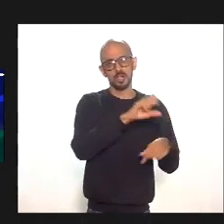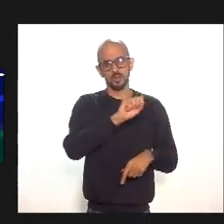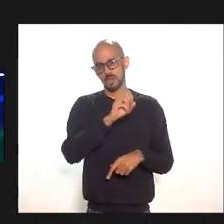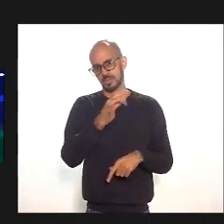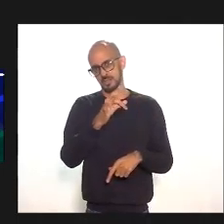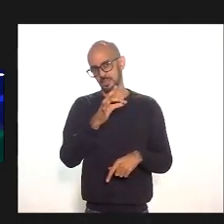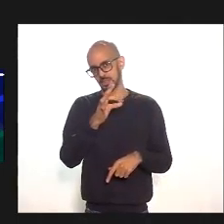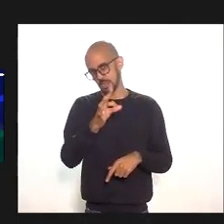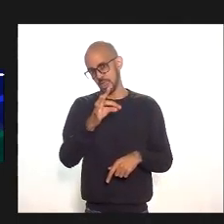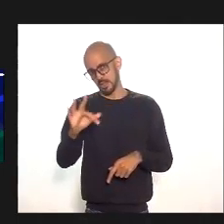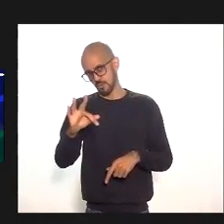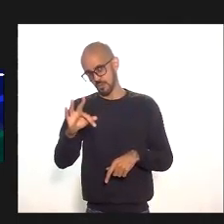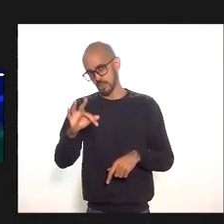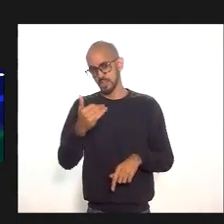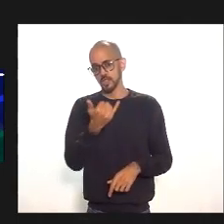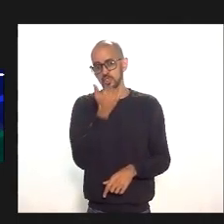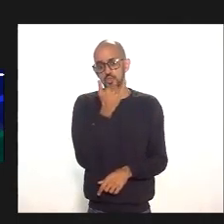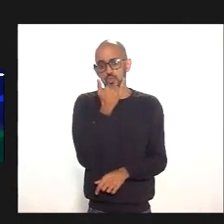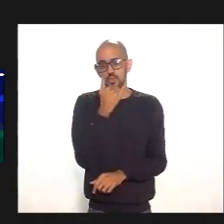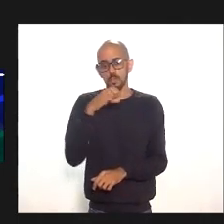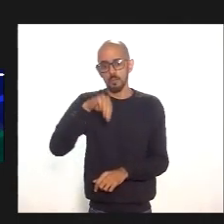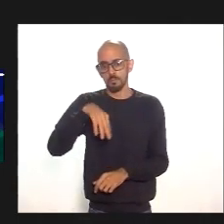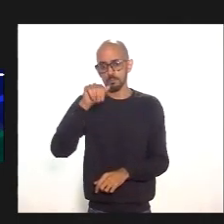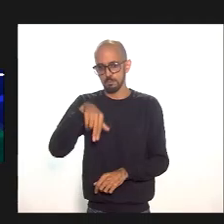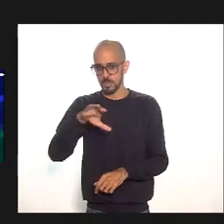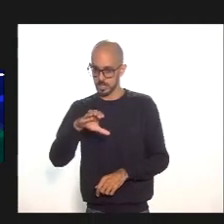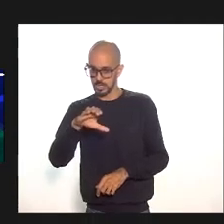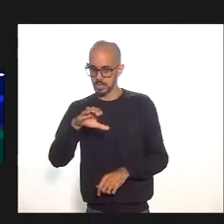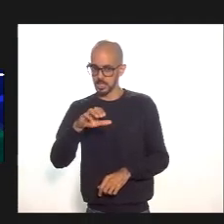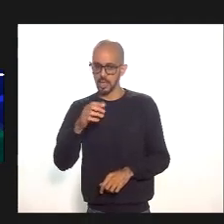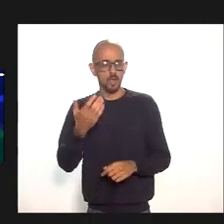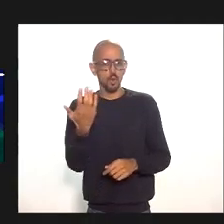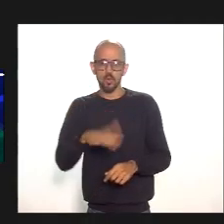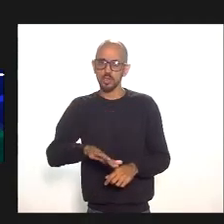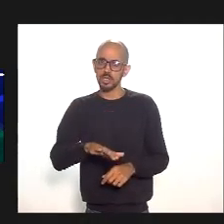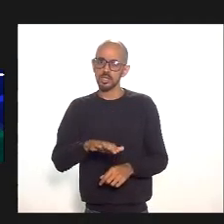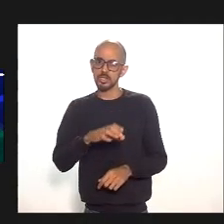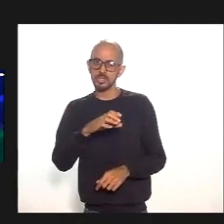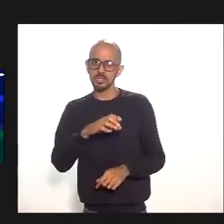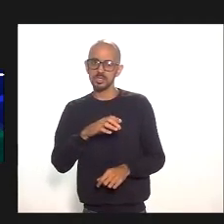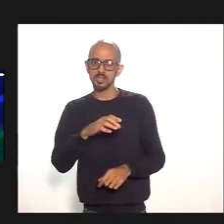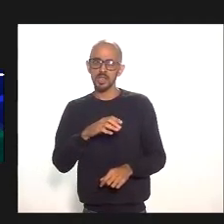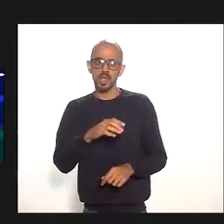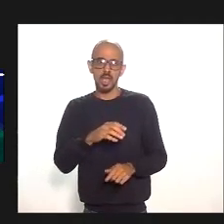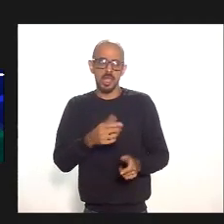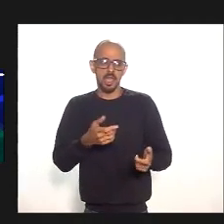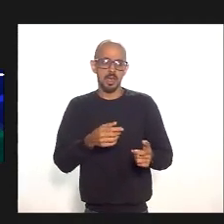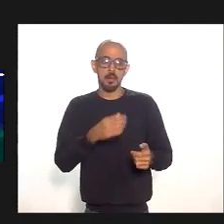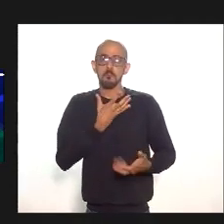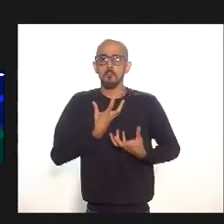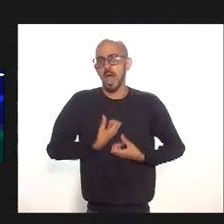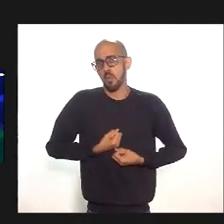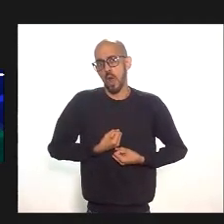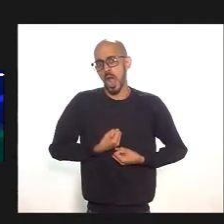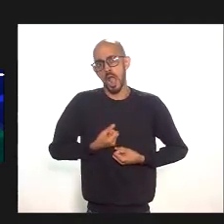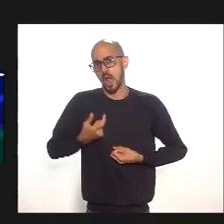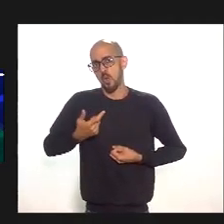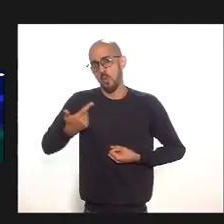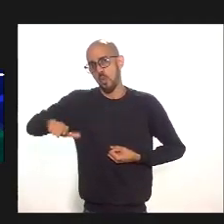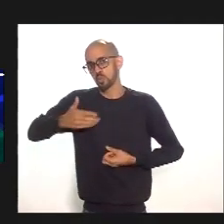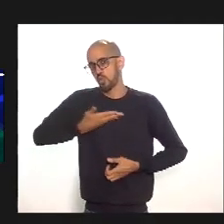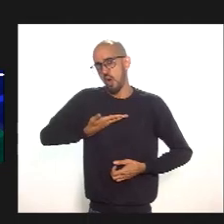pedir desculpas ao deputado Mink. Eu não quis ofender nenhum colega, até porque eu, inúmeras vezes, já dei voto